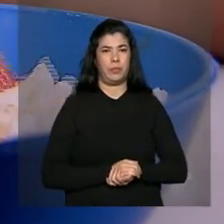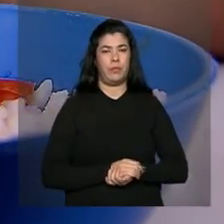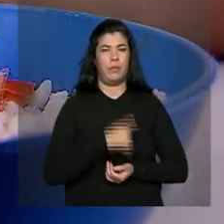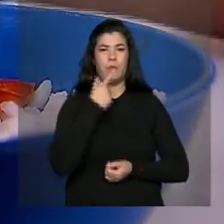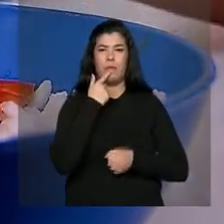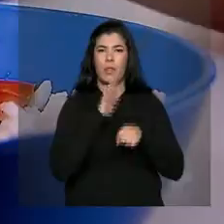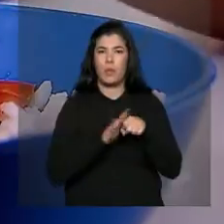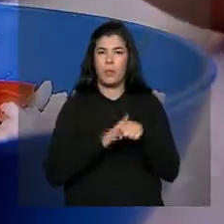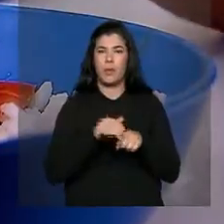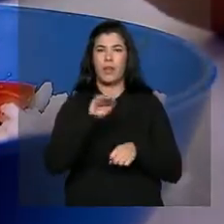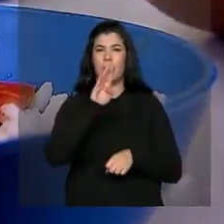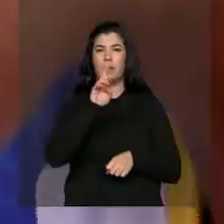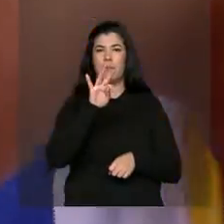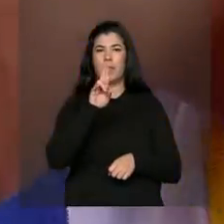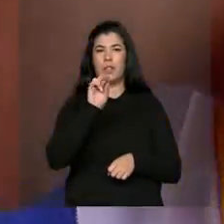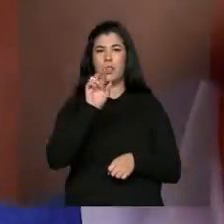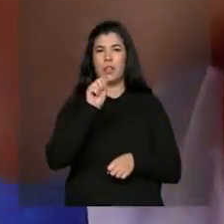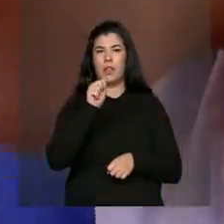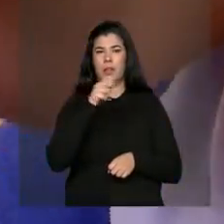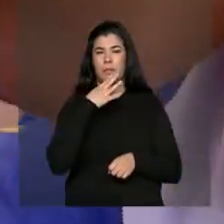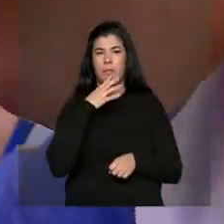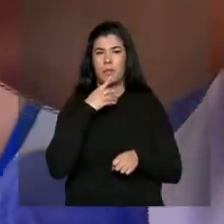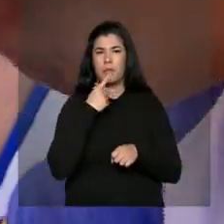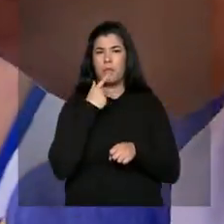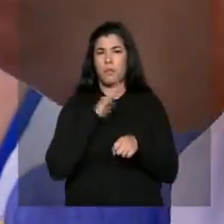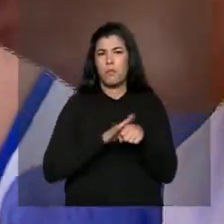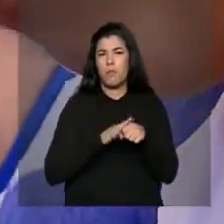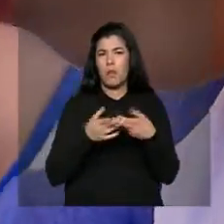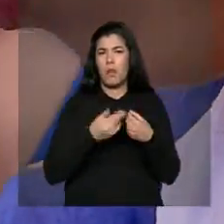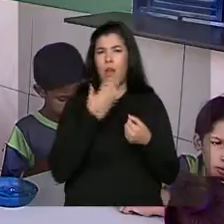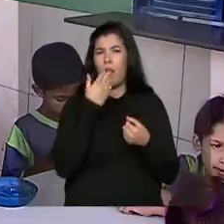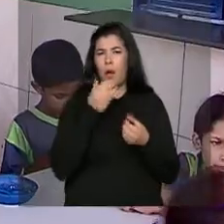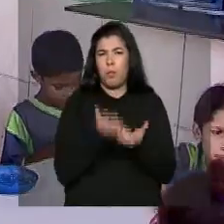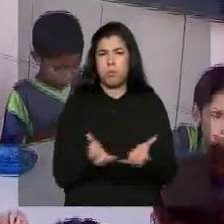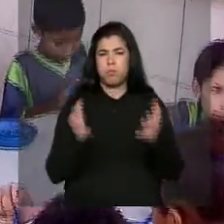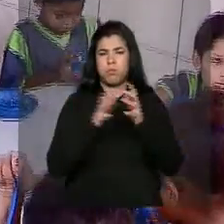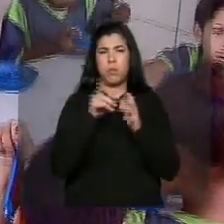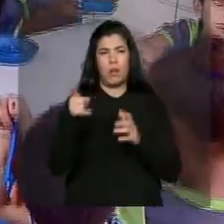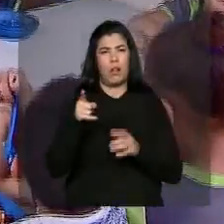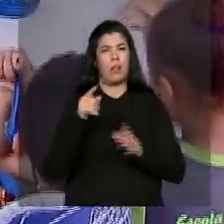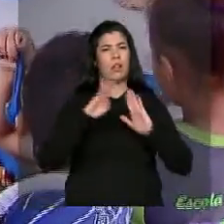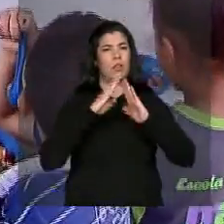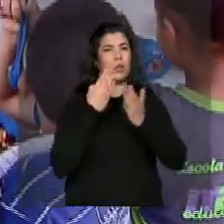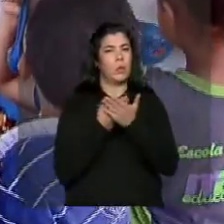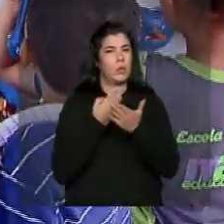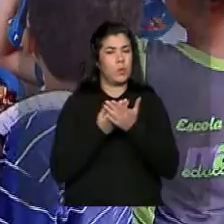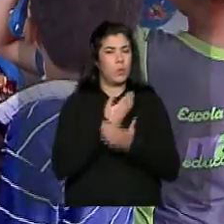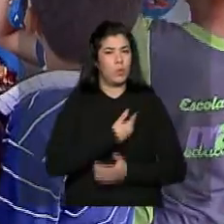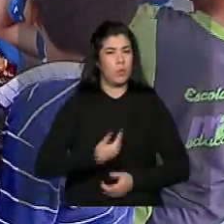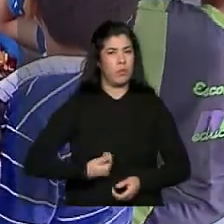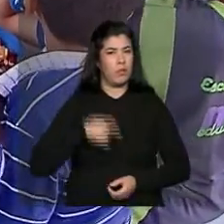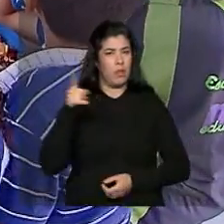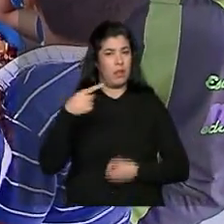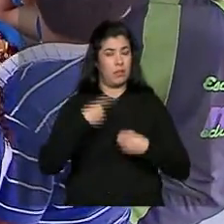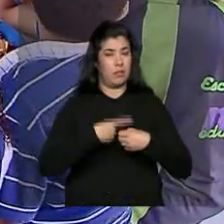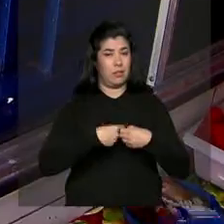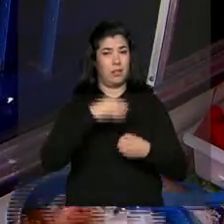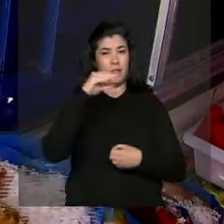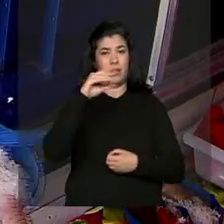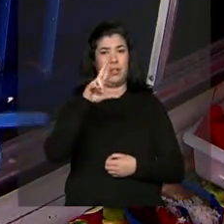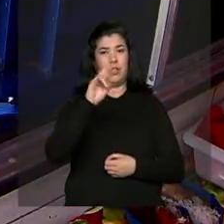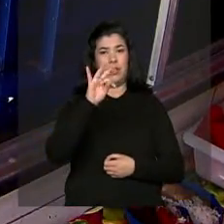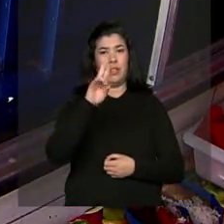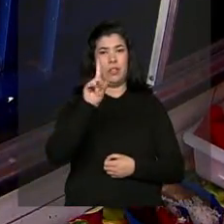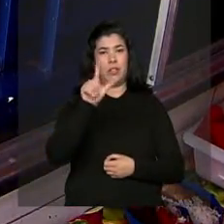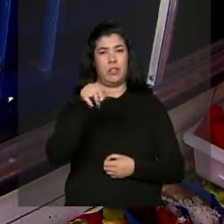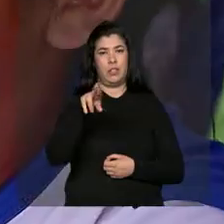Tomate, beterraba, abóbora. Comer legumes e verduras nessa escola pública de Cristalina, em Goiás, não é problema